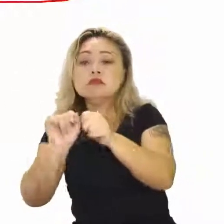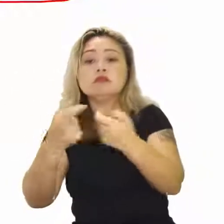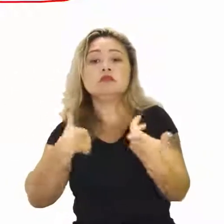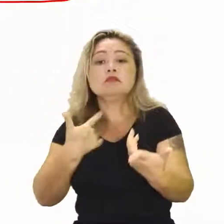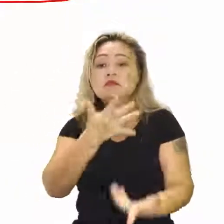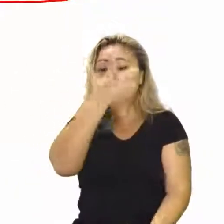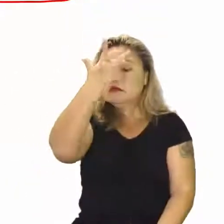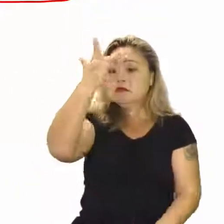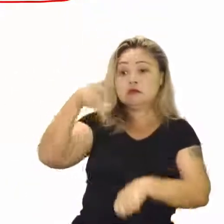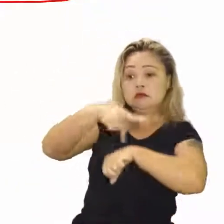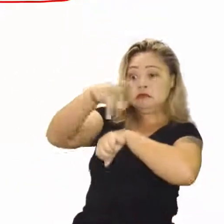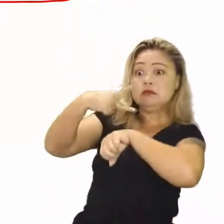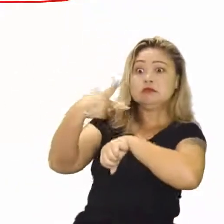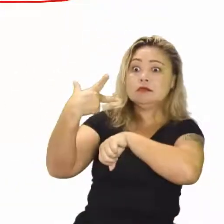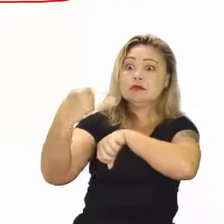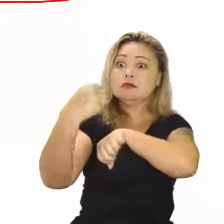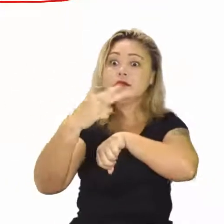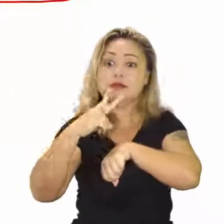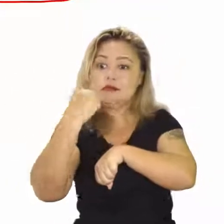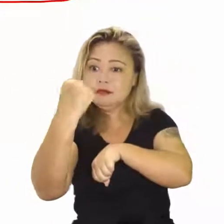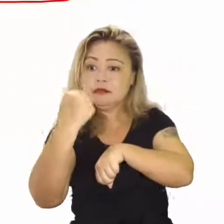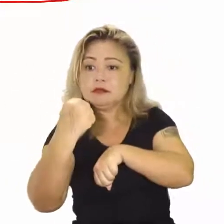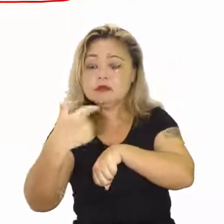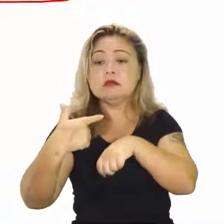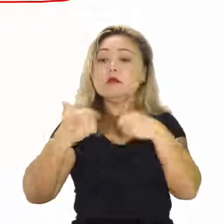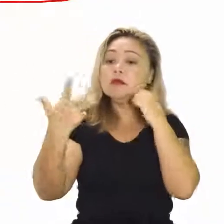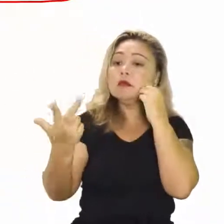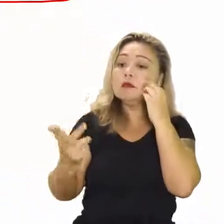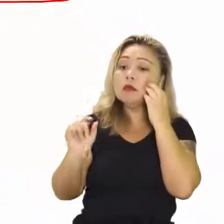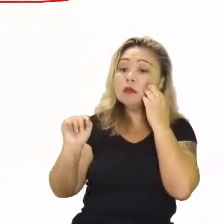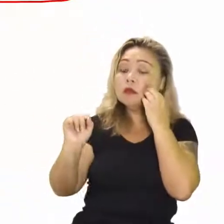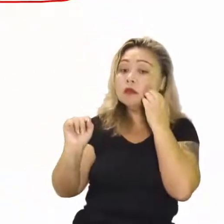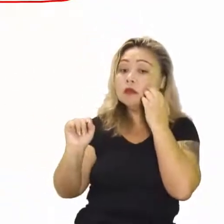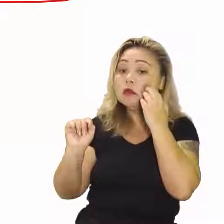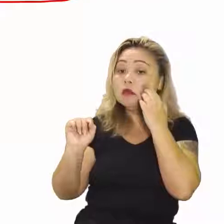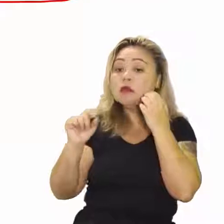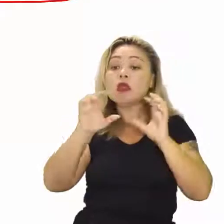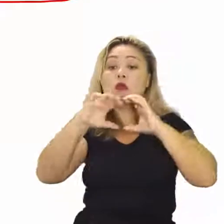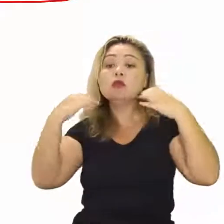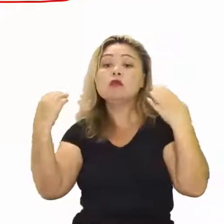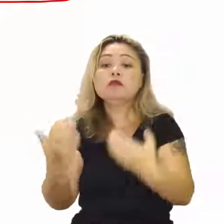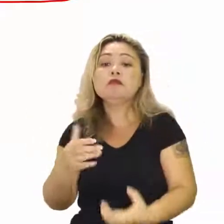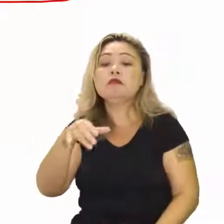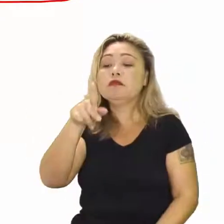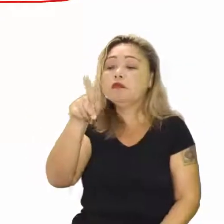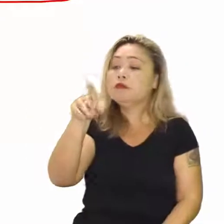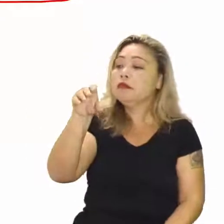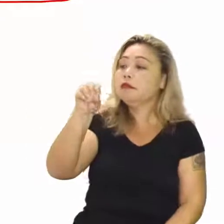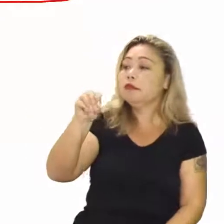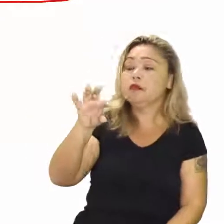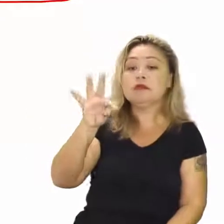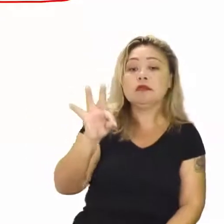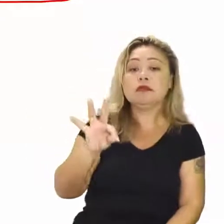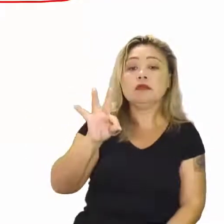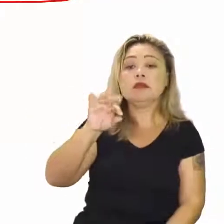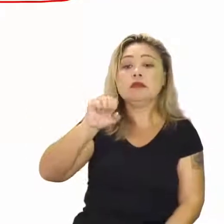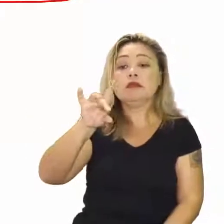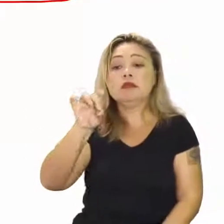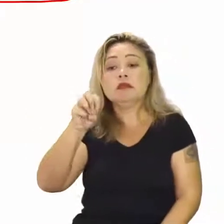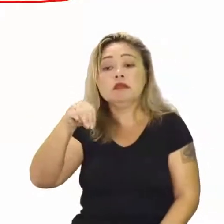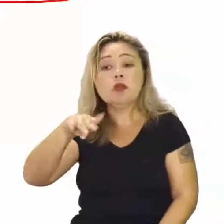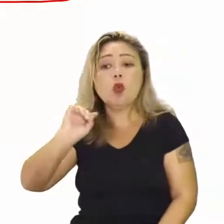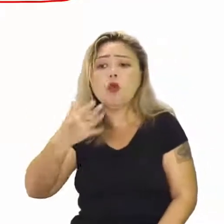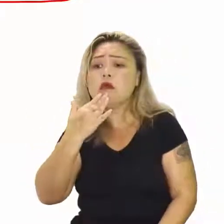vitoriosas. O que vinha falando essa Conferência de Potsdam? O que ela